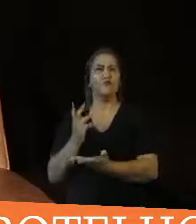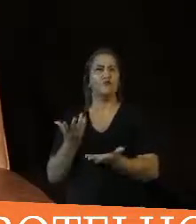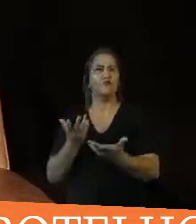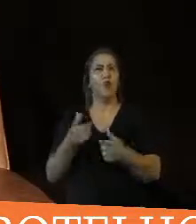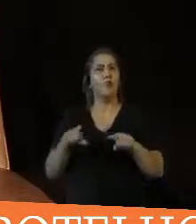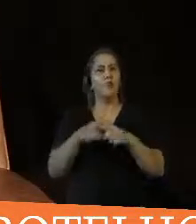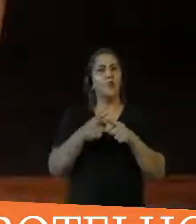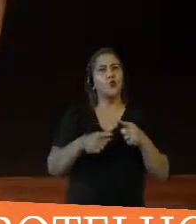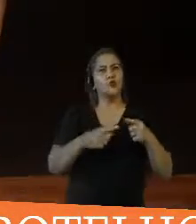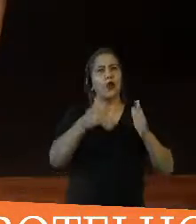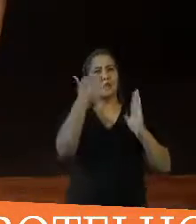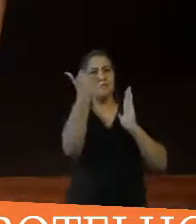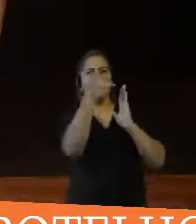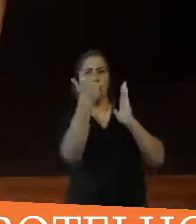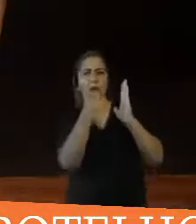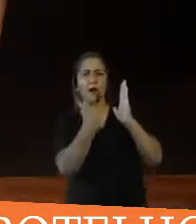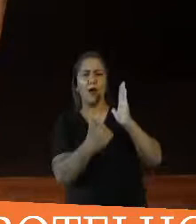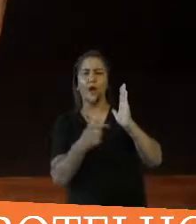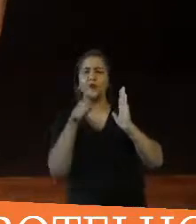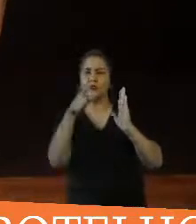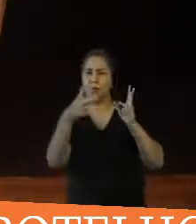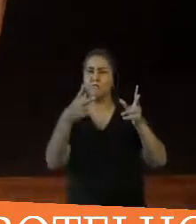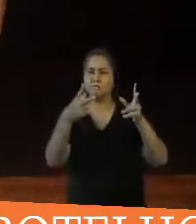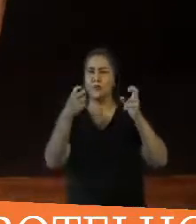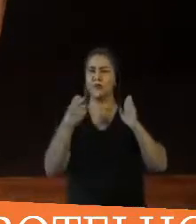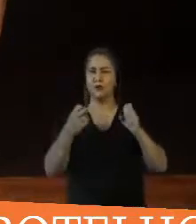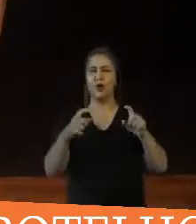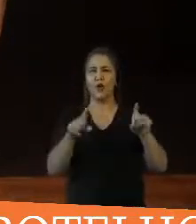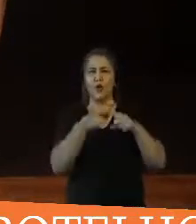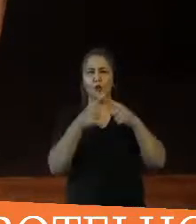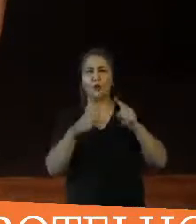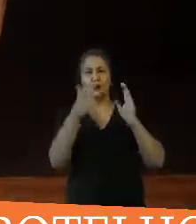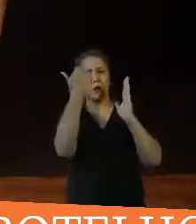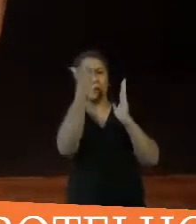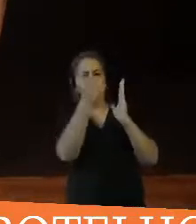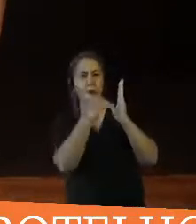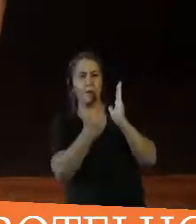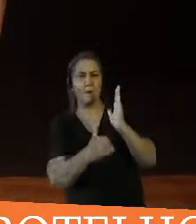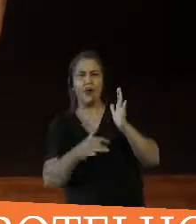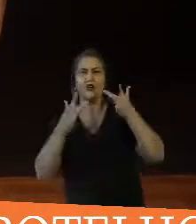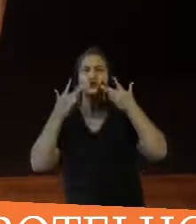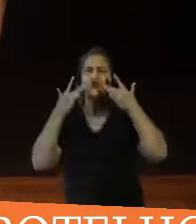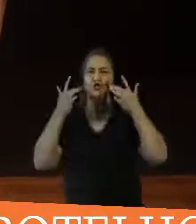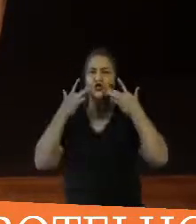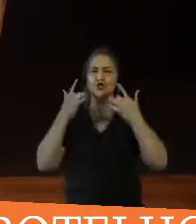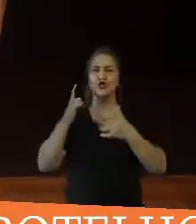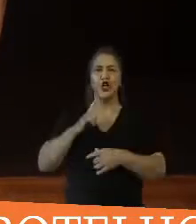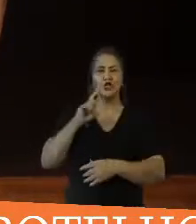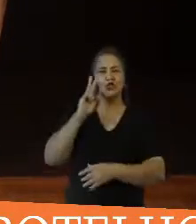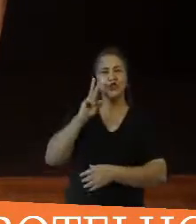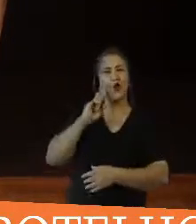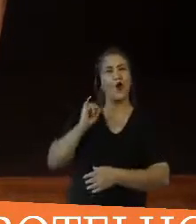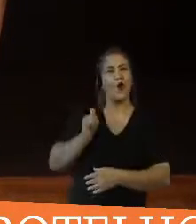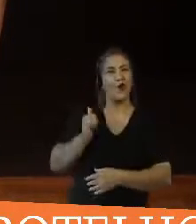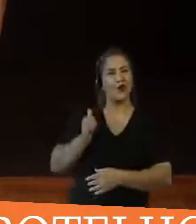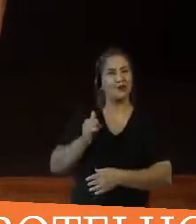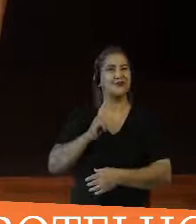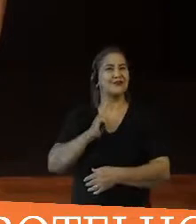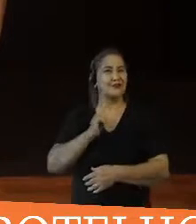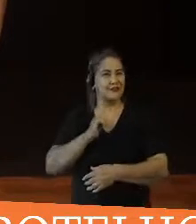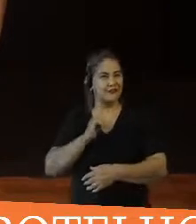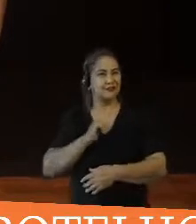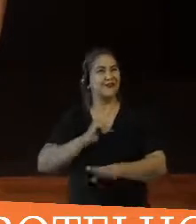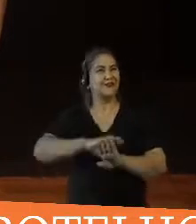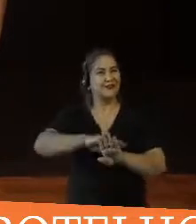das músicas. Se você perceber que as sequências das músicas do espetáculo, ela conta uma história, né?